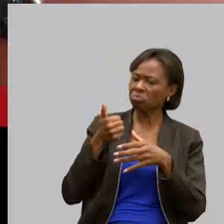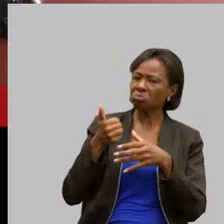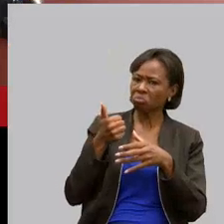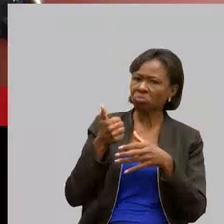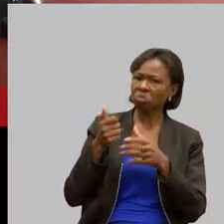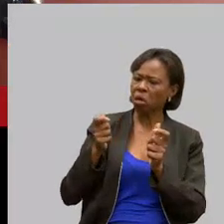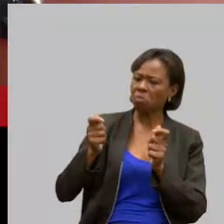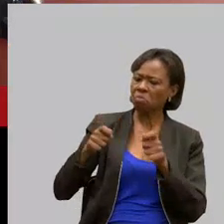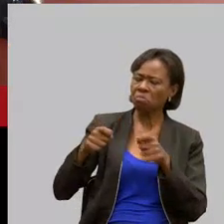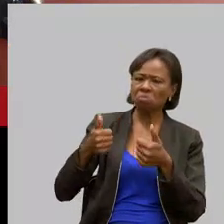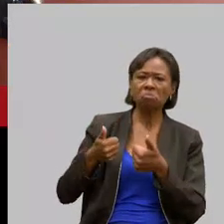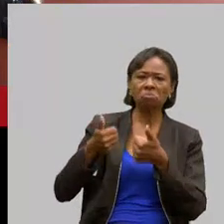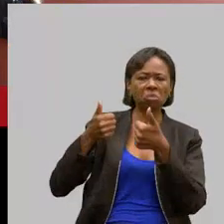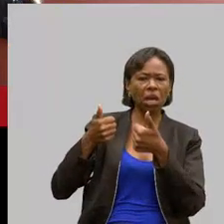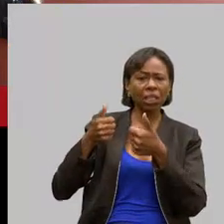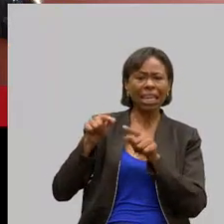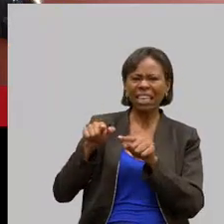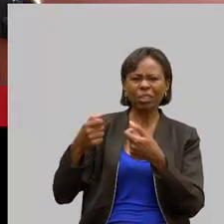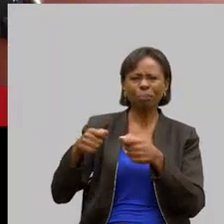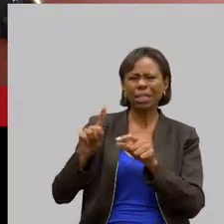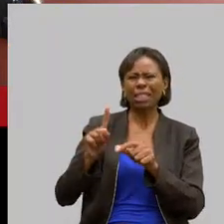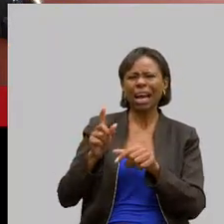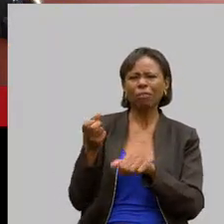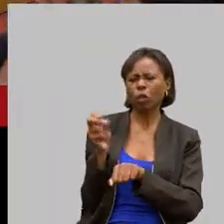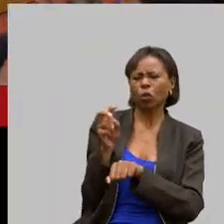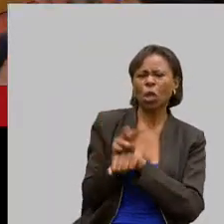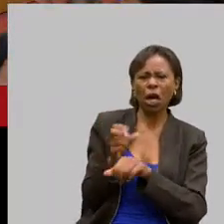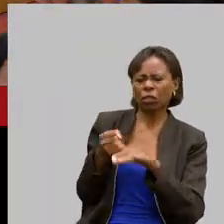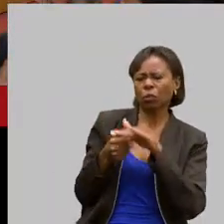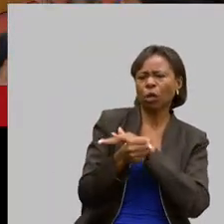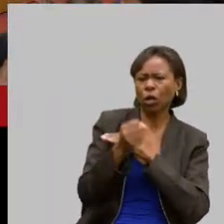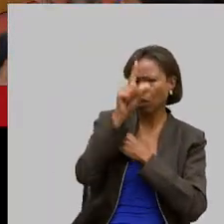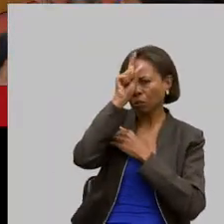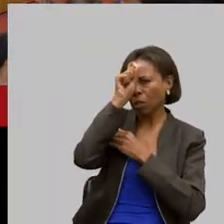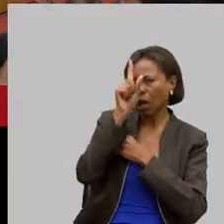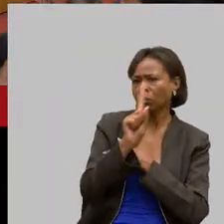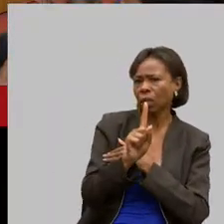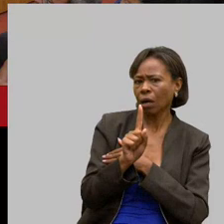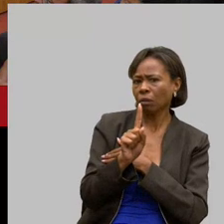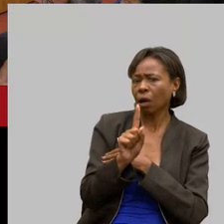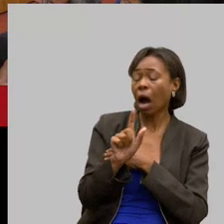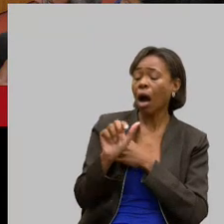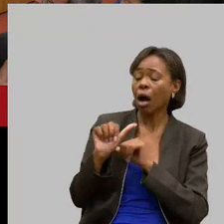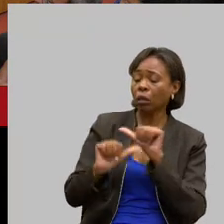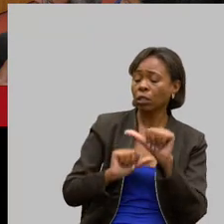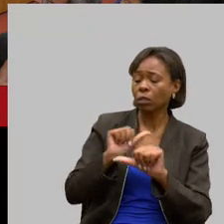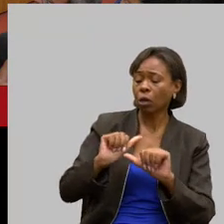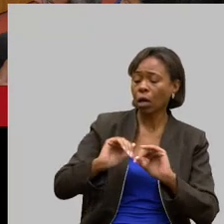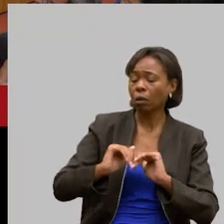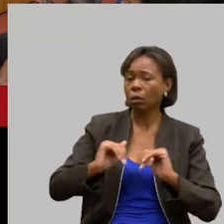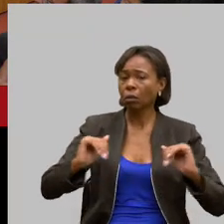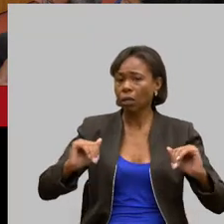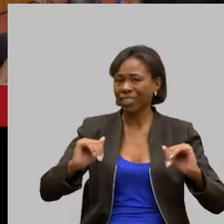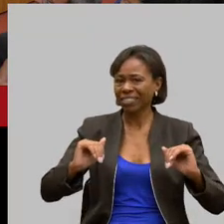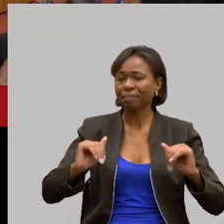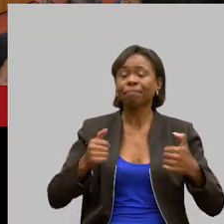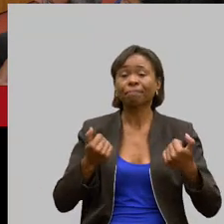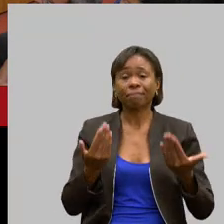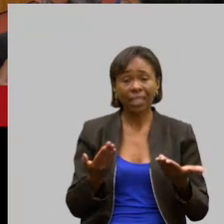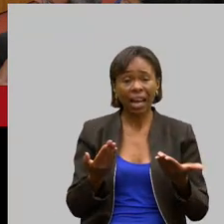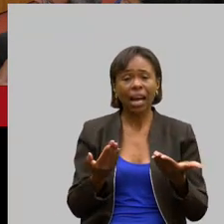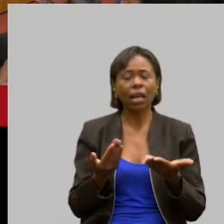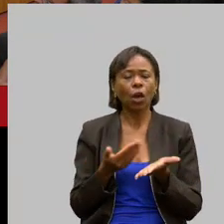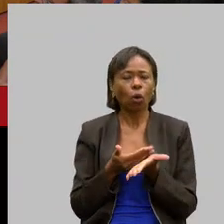precisavam por aquele processo foi aí que após terminar de discutir a síndrome de